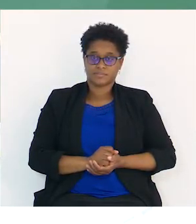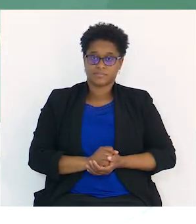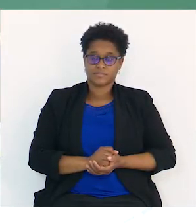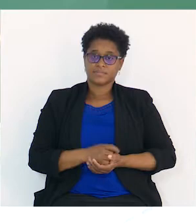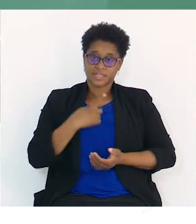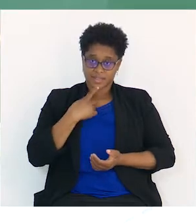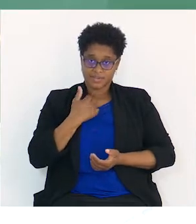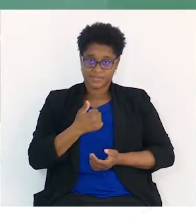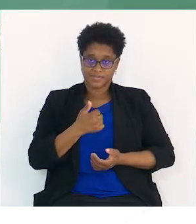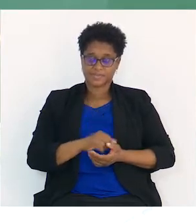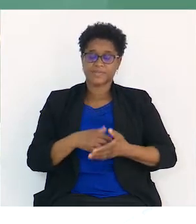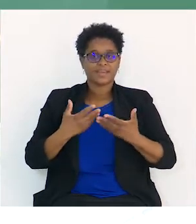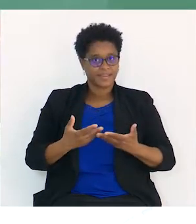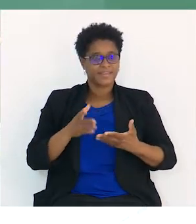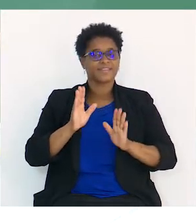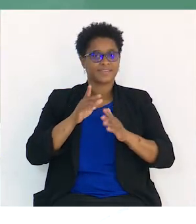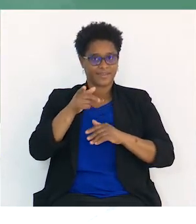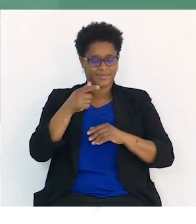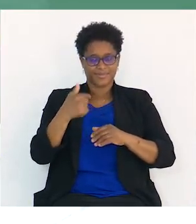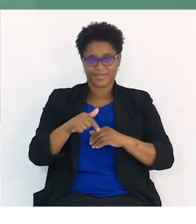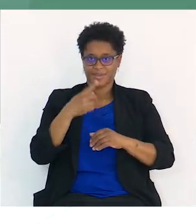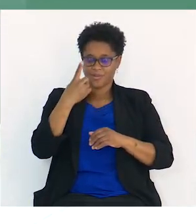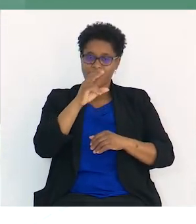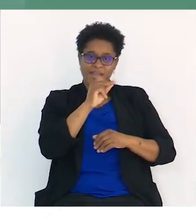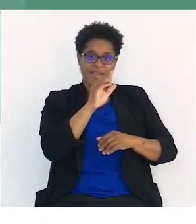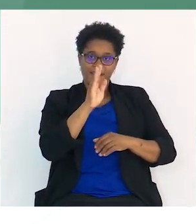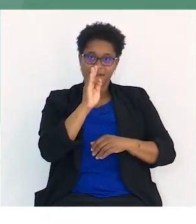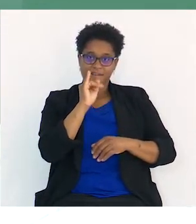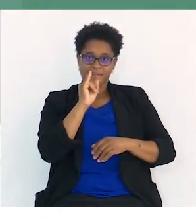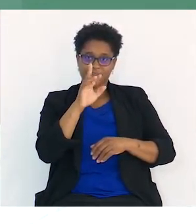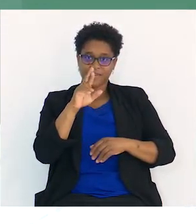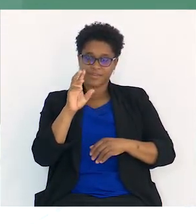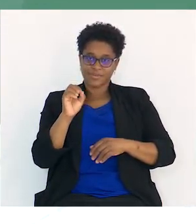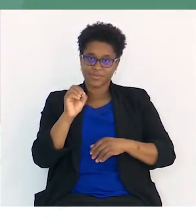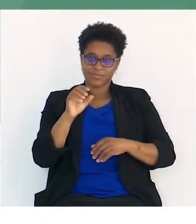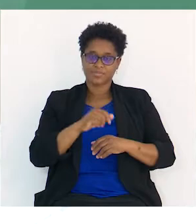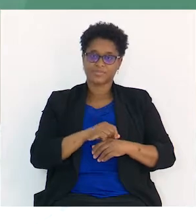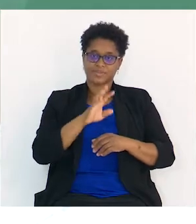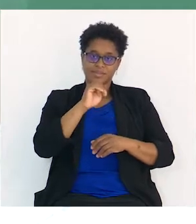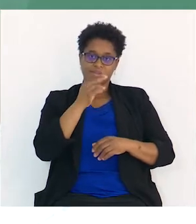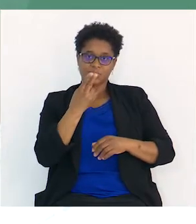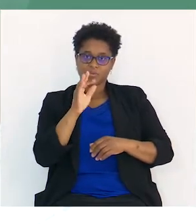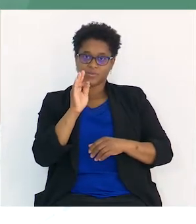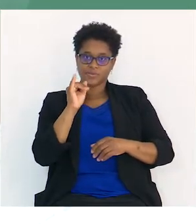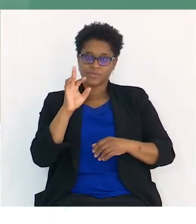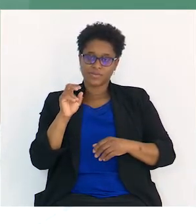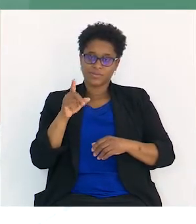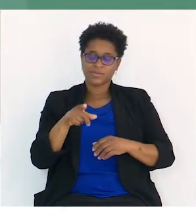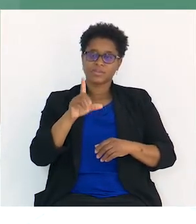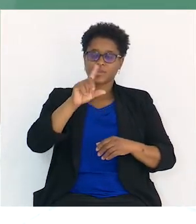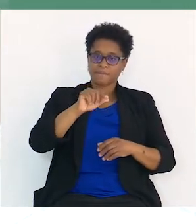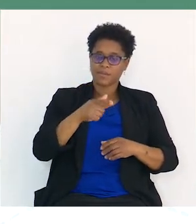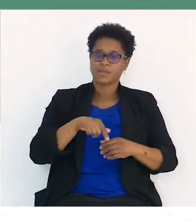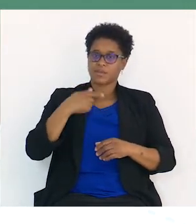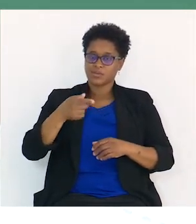Tá certo? Então aí já tens um afixo que é sufixo e um afixo que é